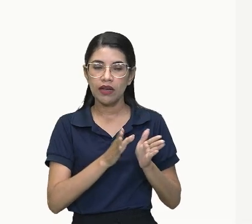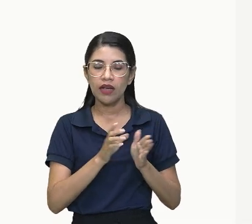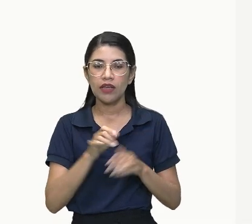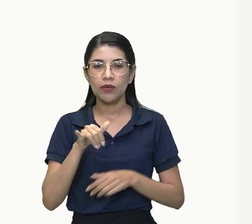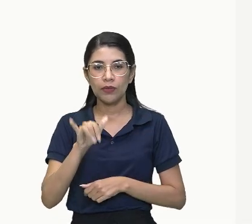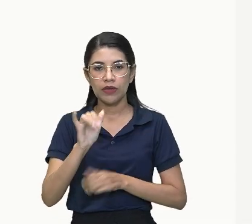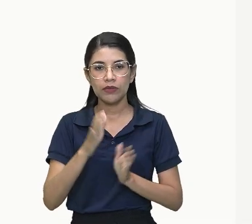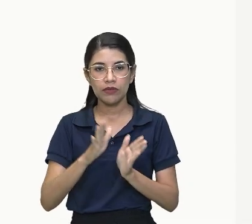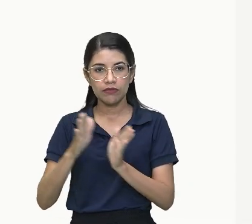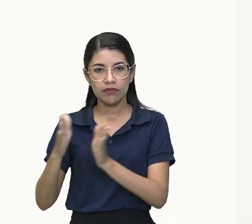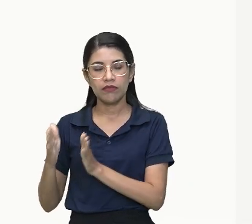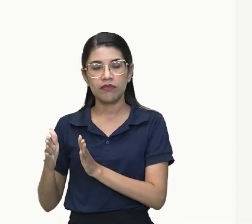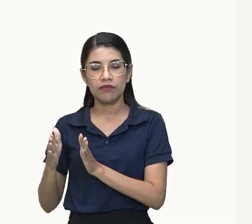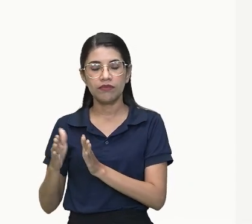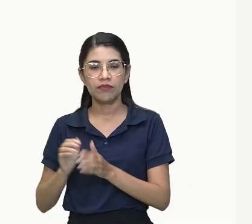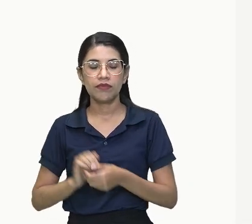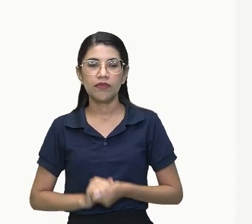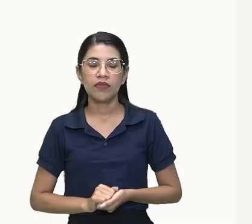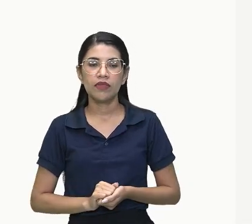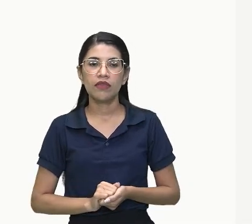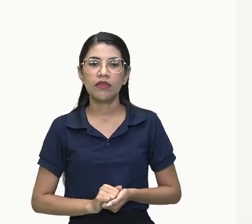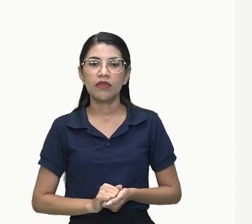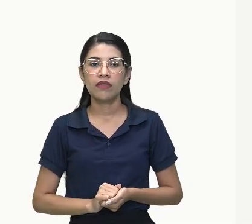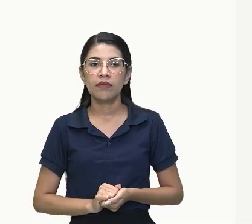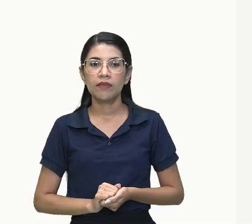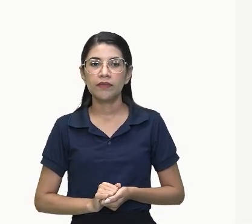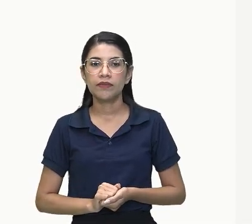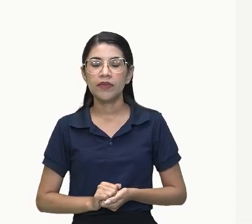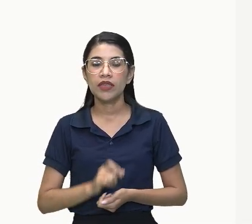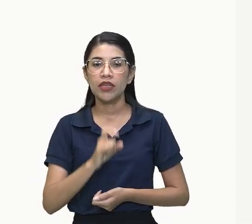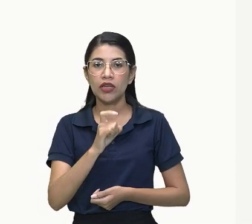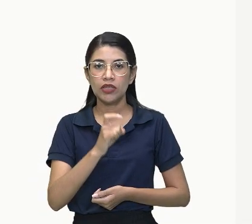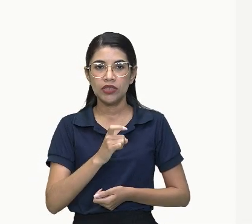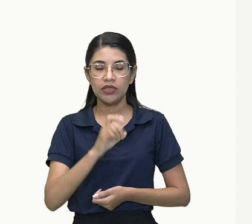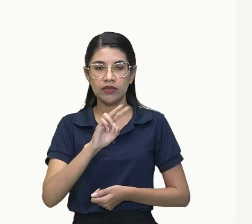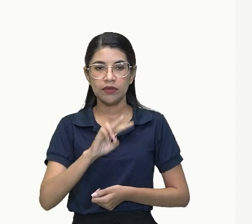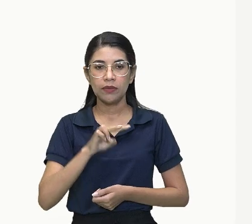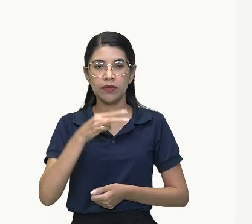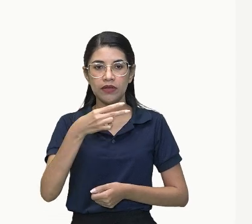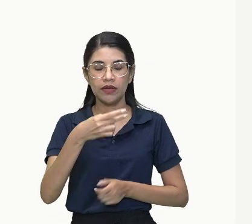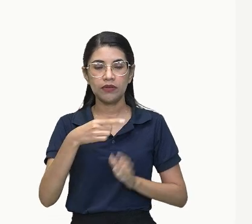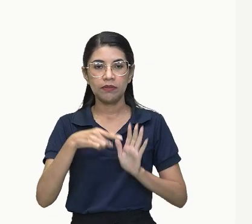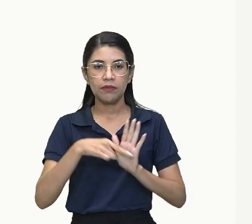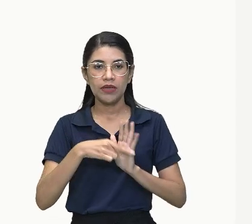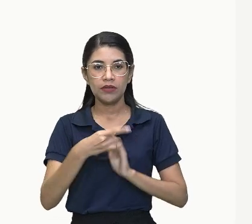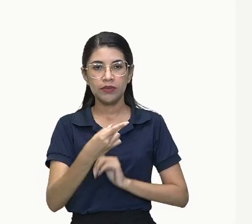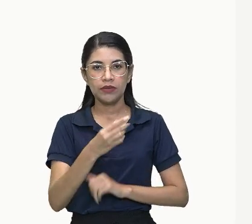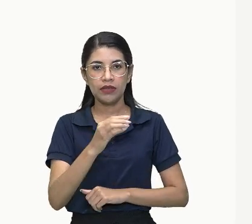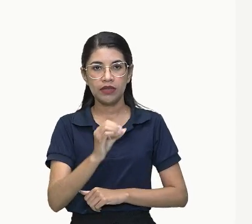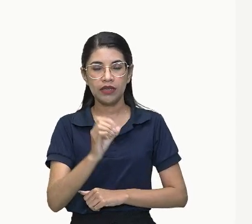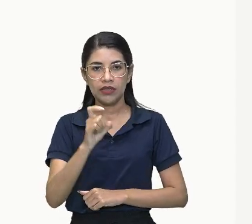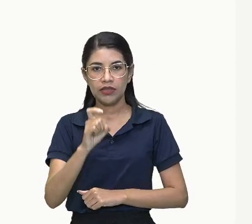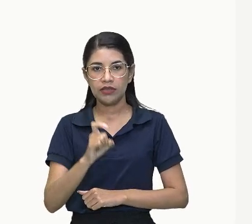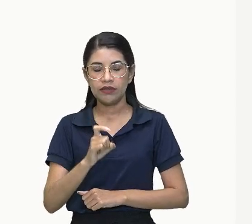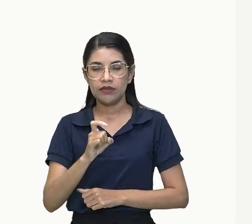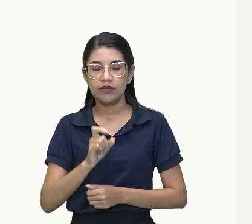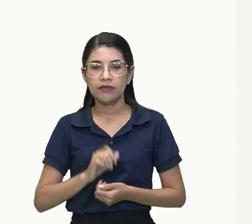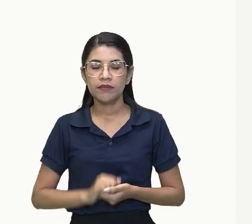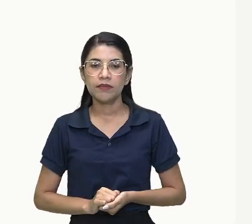Então, vou escrever assim, ó, x ao quadrado menos 10x, tá?